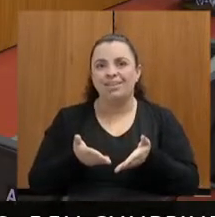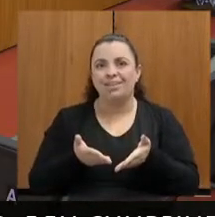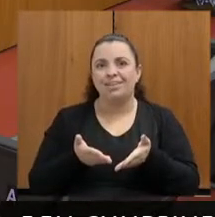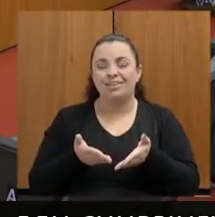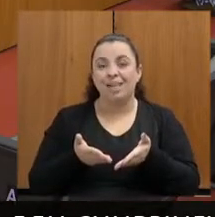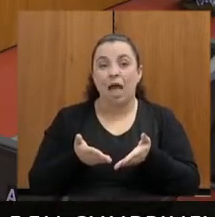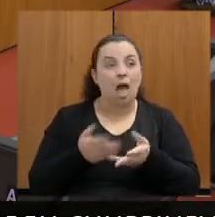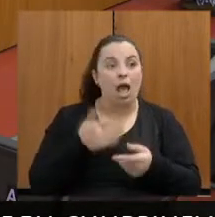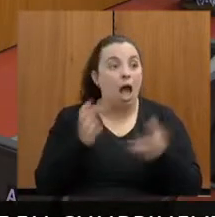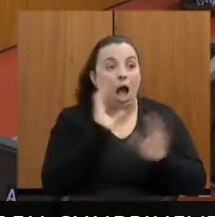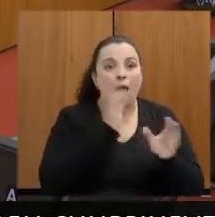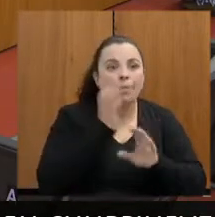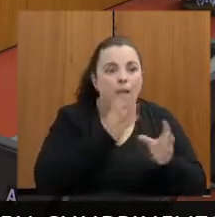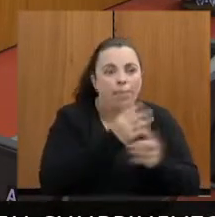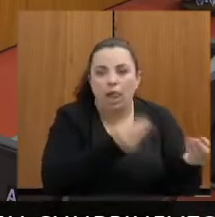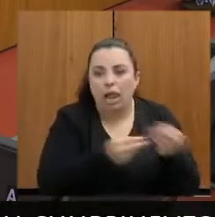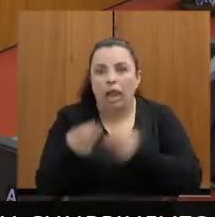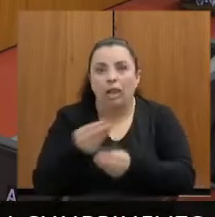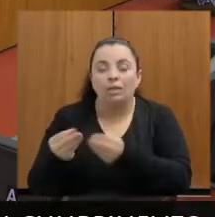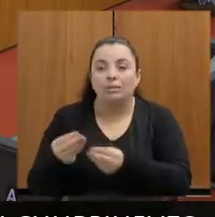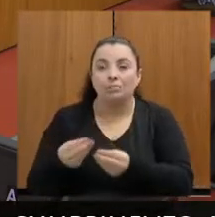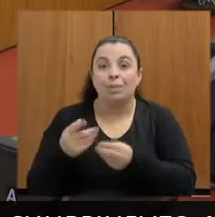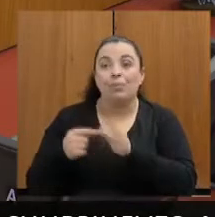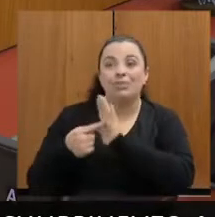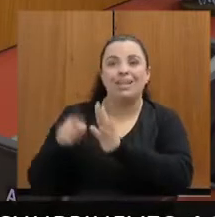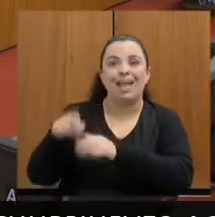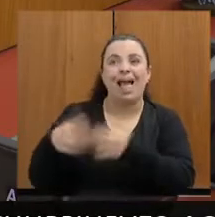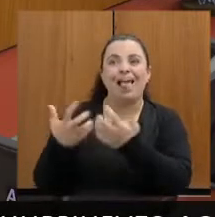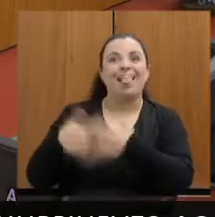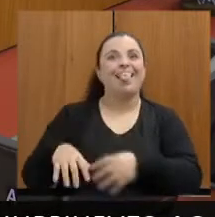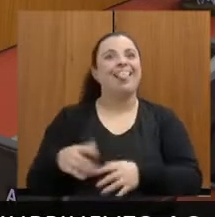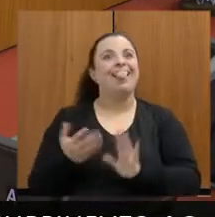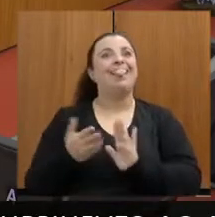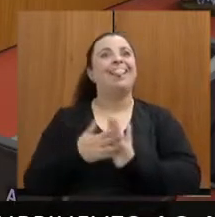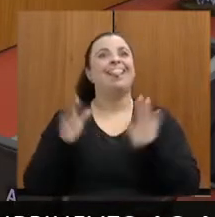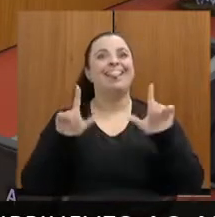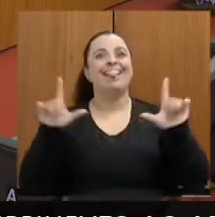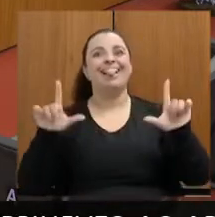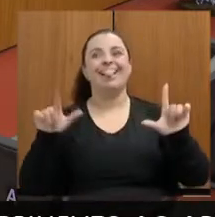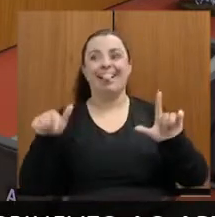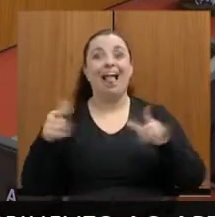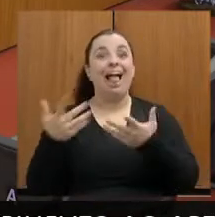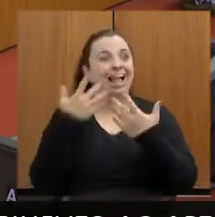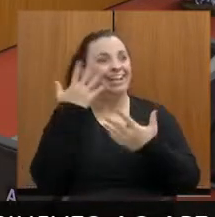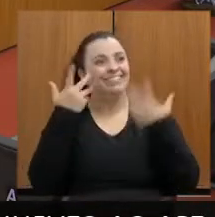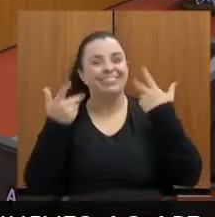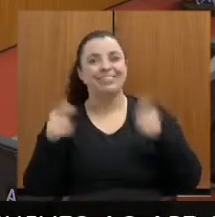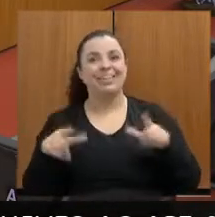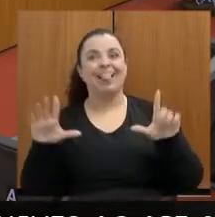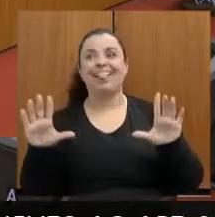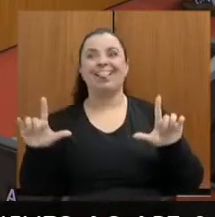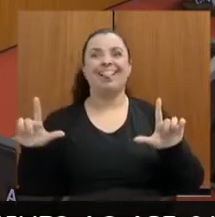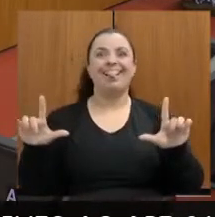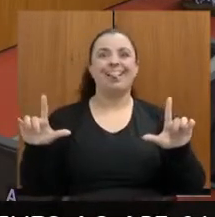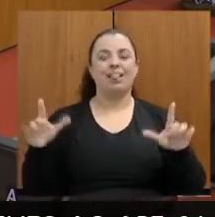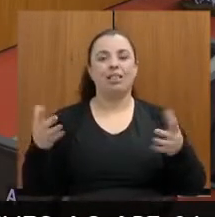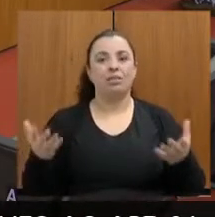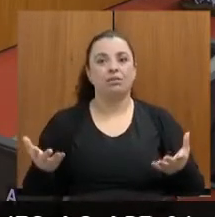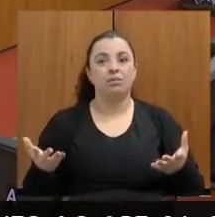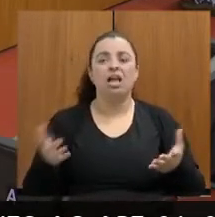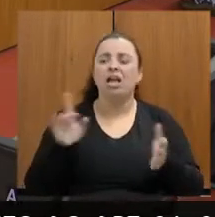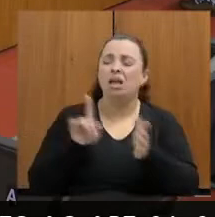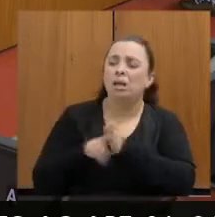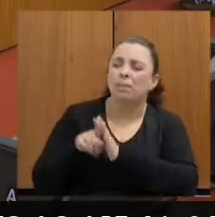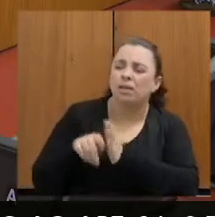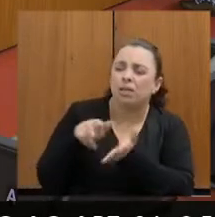fosse apresentado a nós como em funcionamento ao questionar as usuárias elas